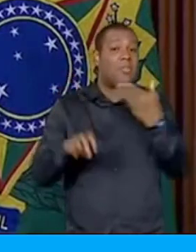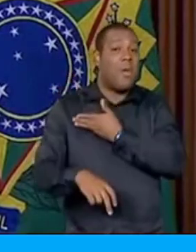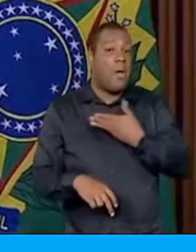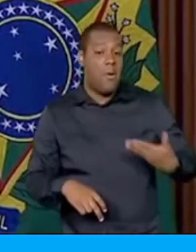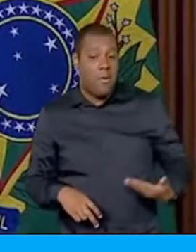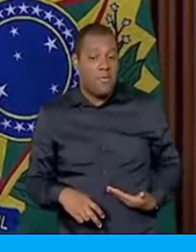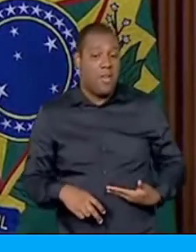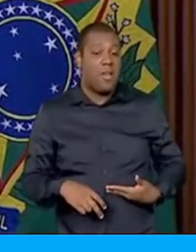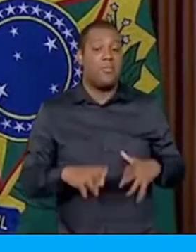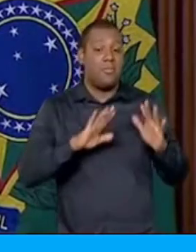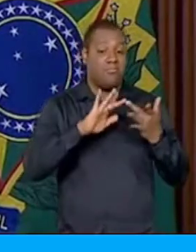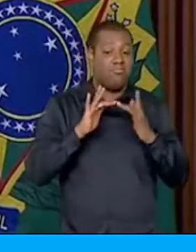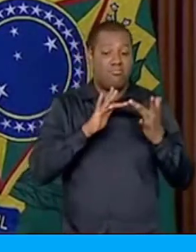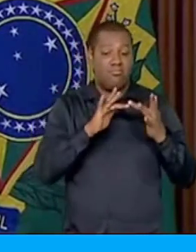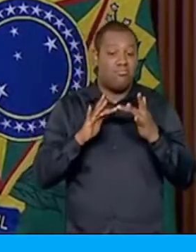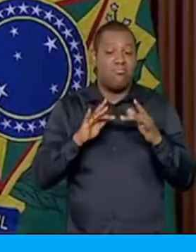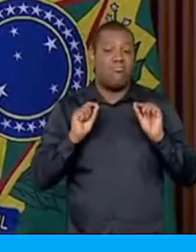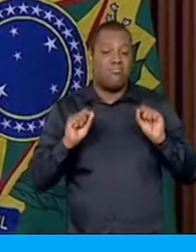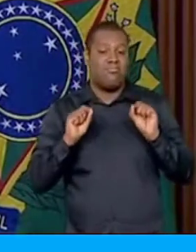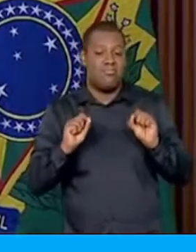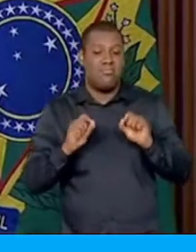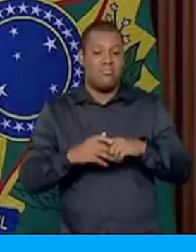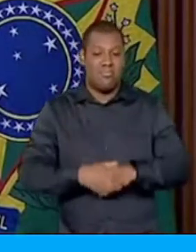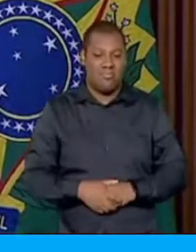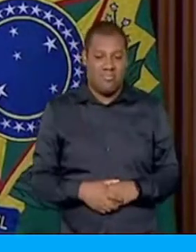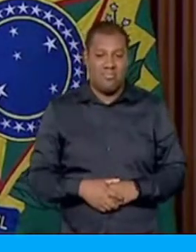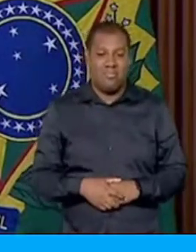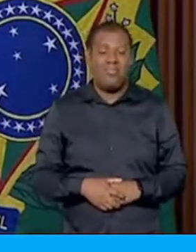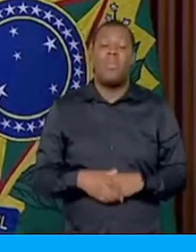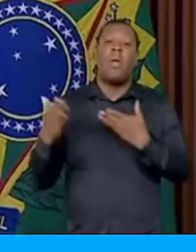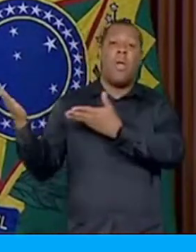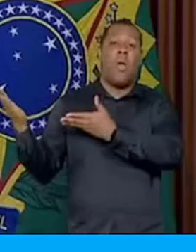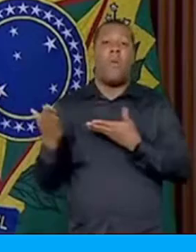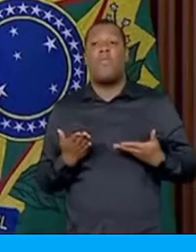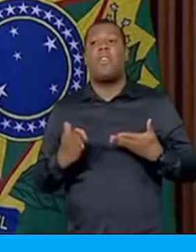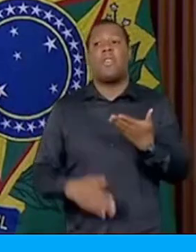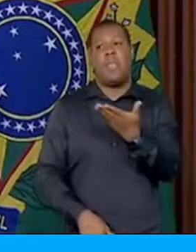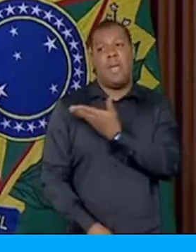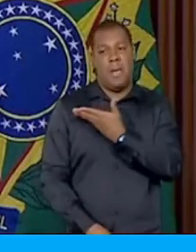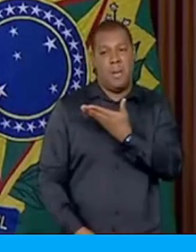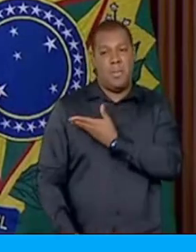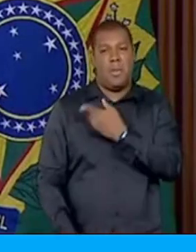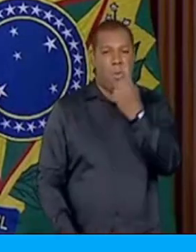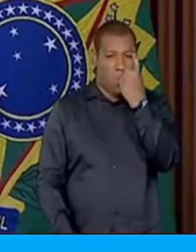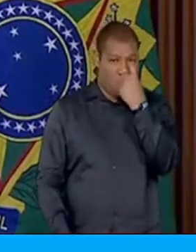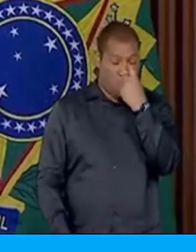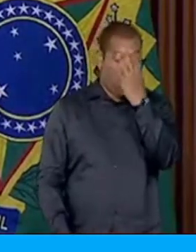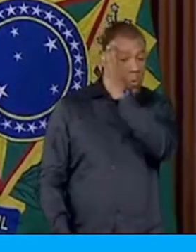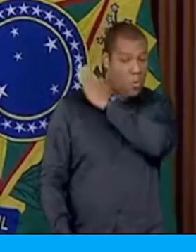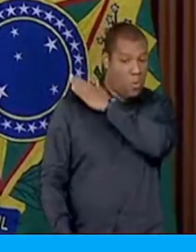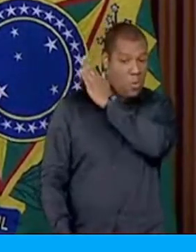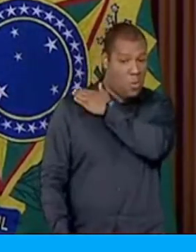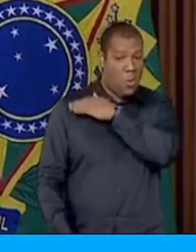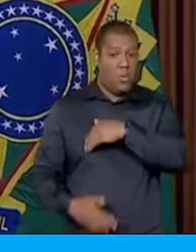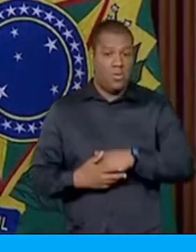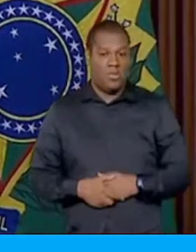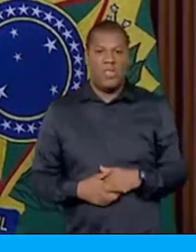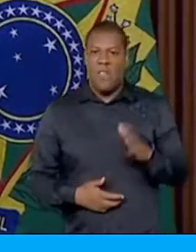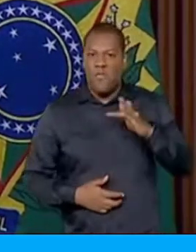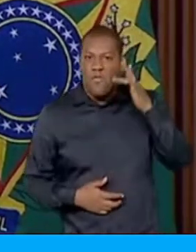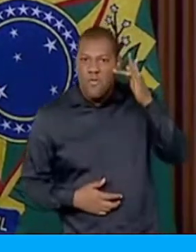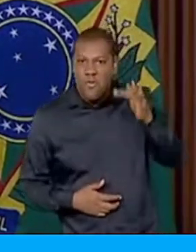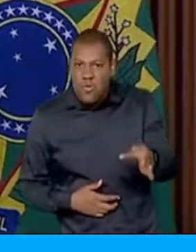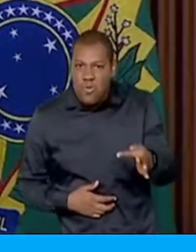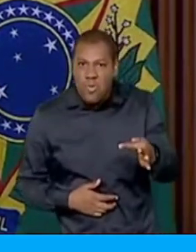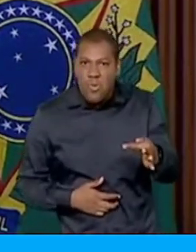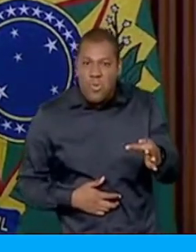é importante que a imprensa preste atenção, porque agora o companheiro Rui Costa vai mostrar, não é nada do futuro, é